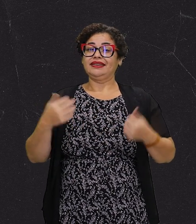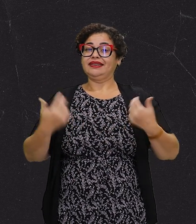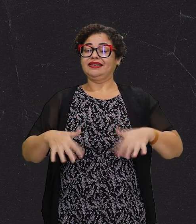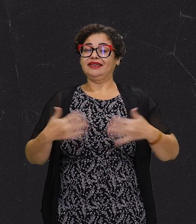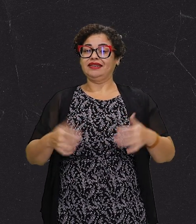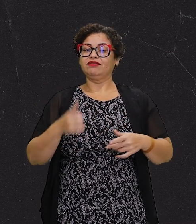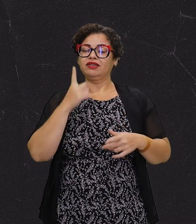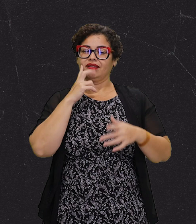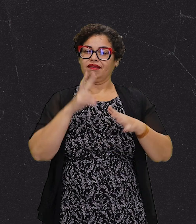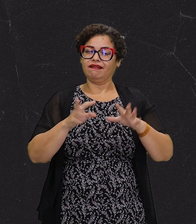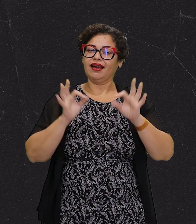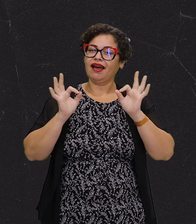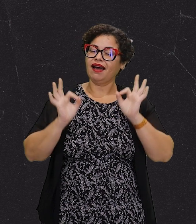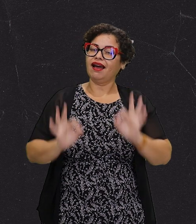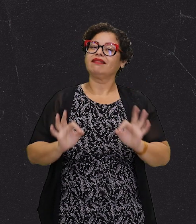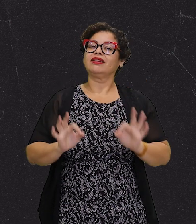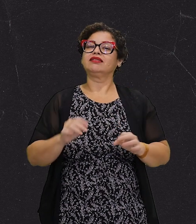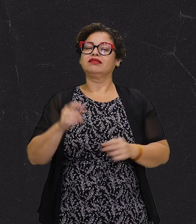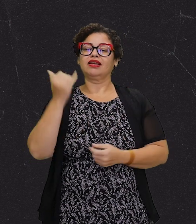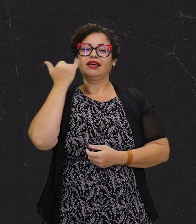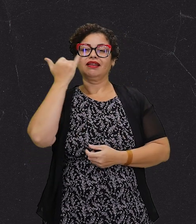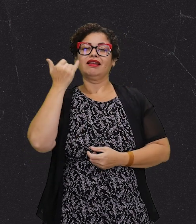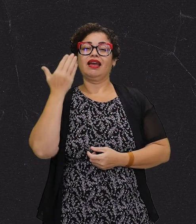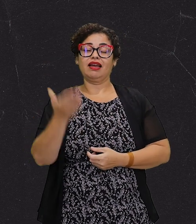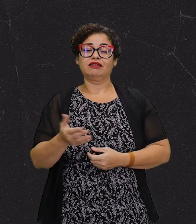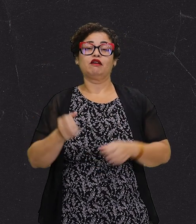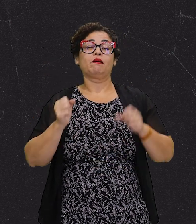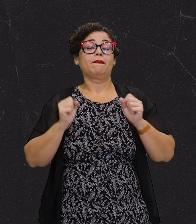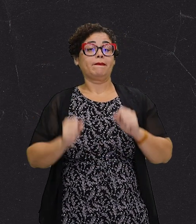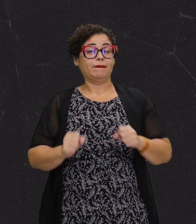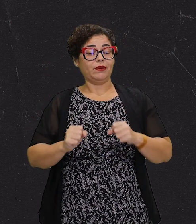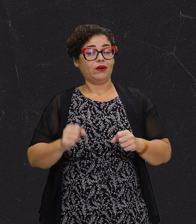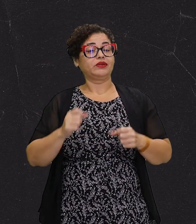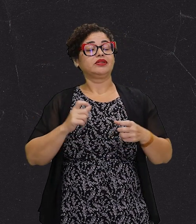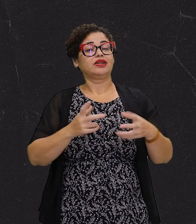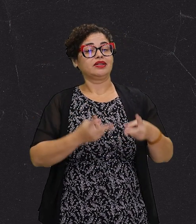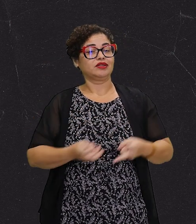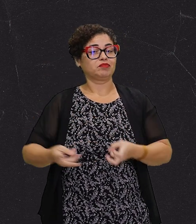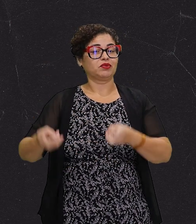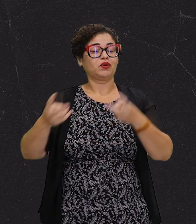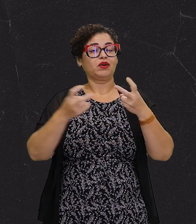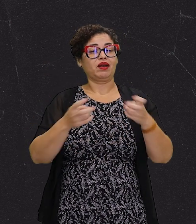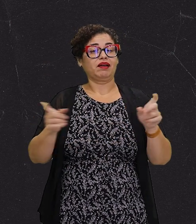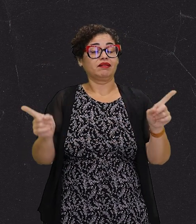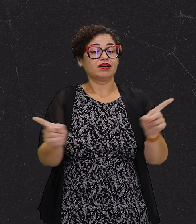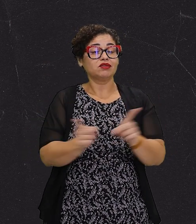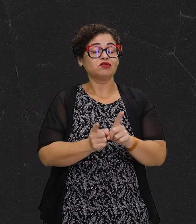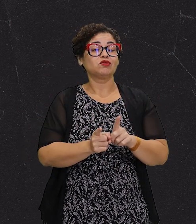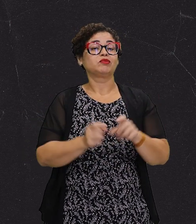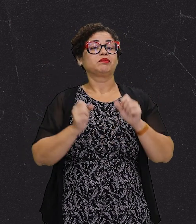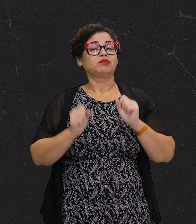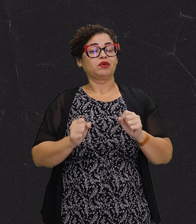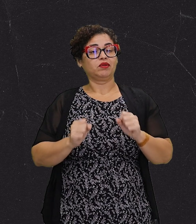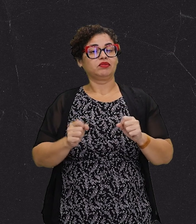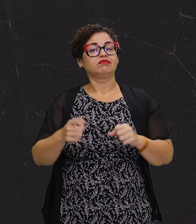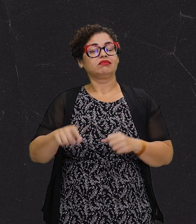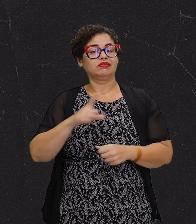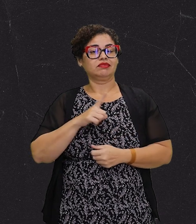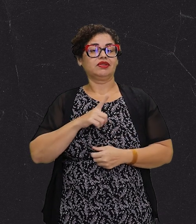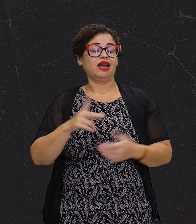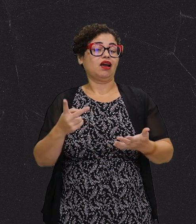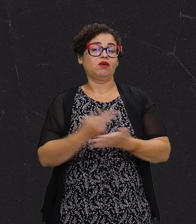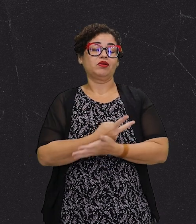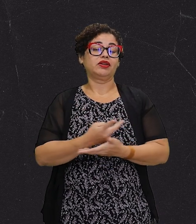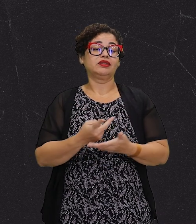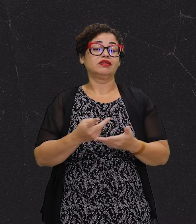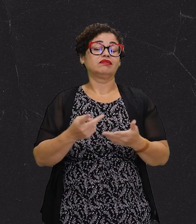intrigante. Certifique-se de que essa ideia possa ser explorada de forma breve, dada a